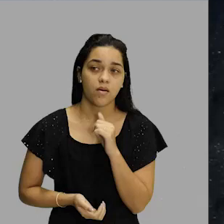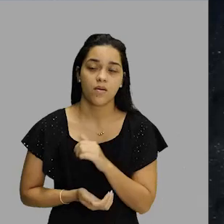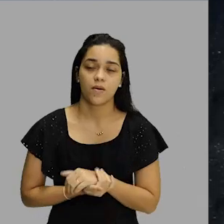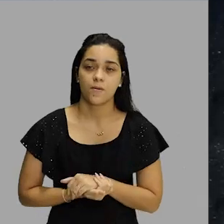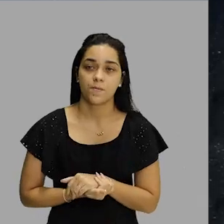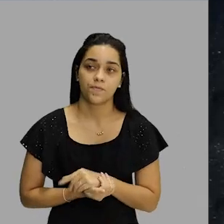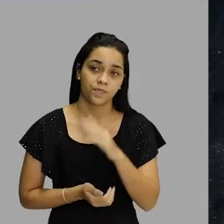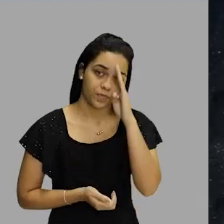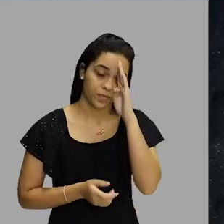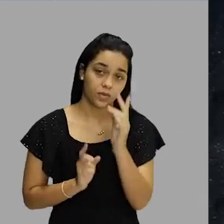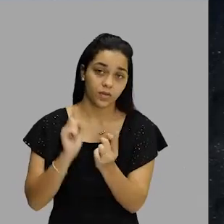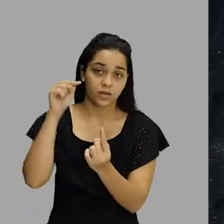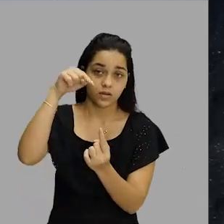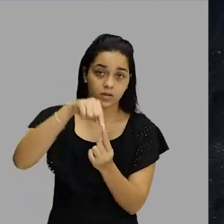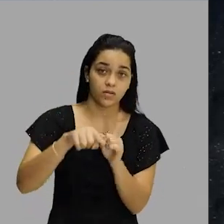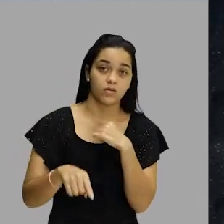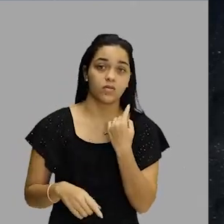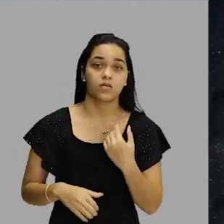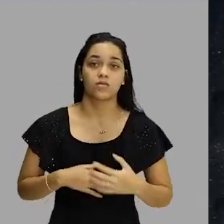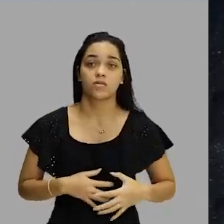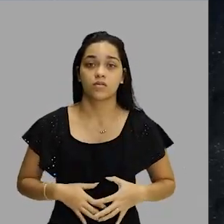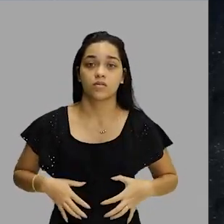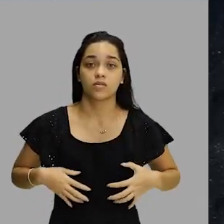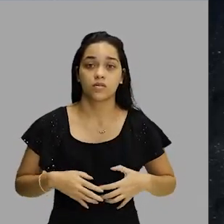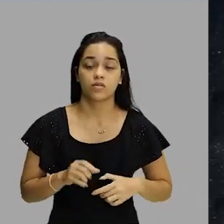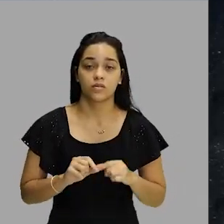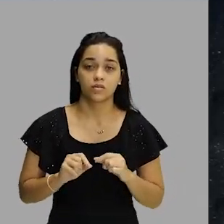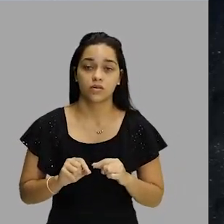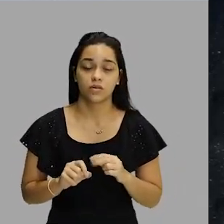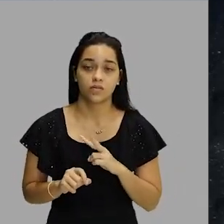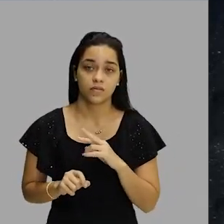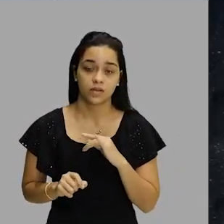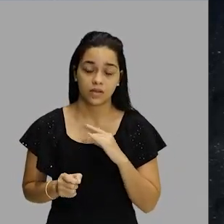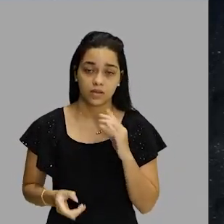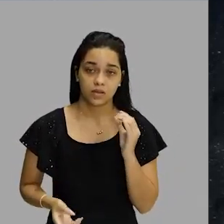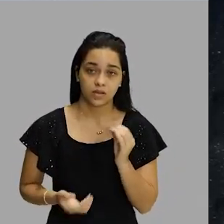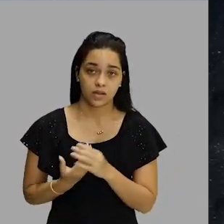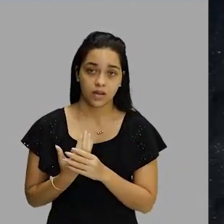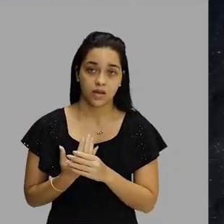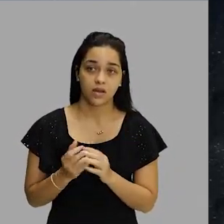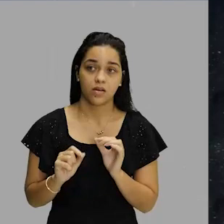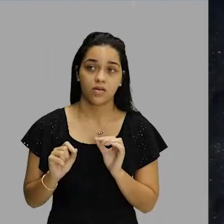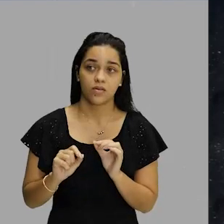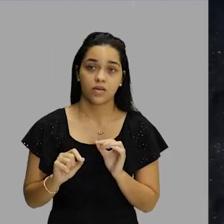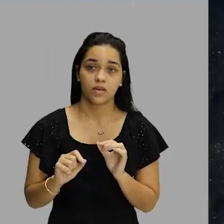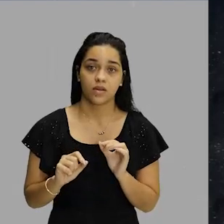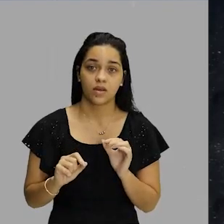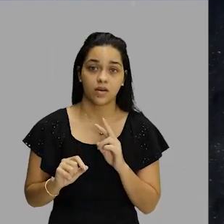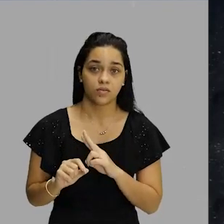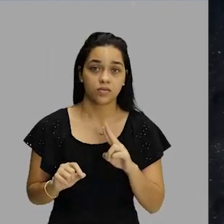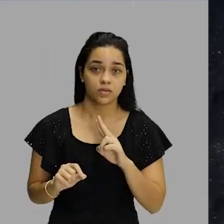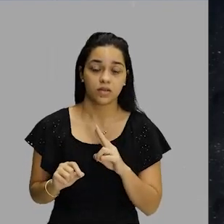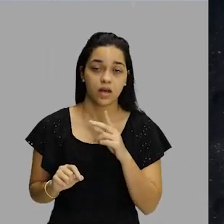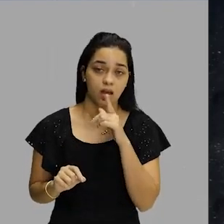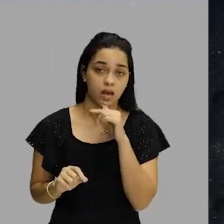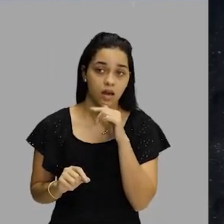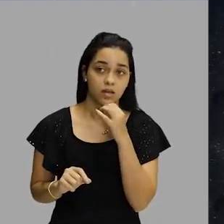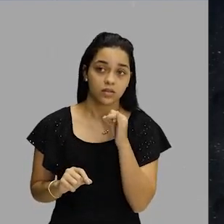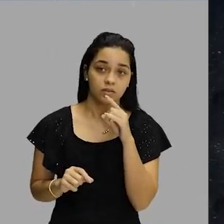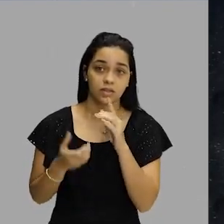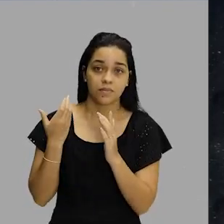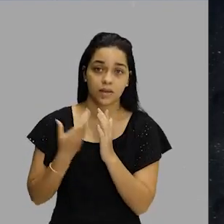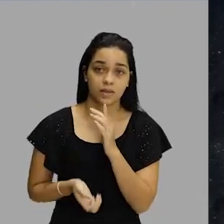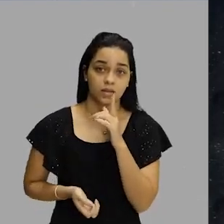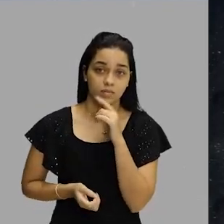um dos principais objetivos do nosso intestino grosso, que é o local onde se formam as fezes, é a reabsorção da água. Ora, se você está